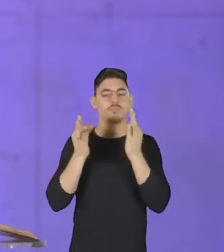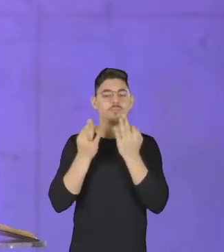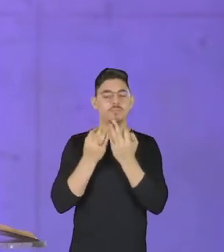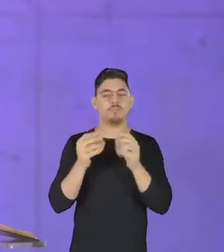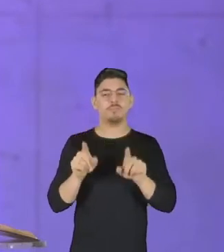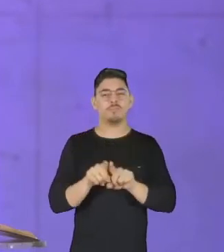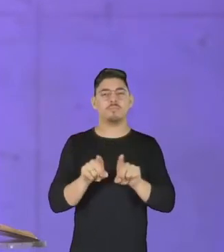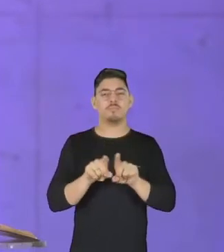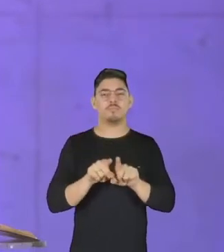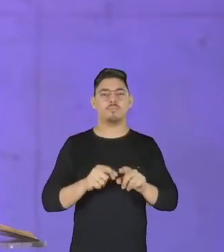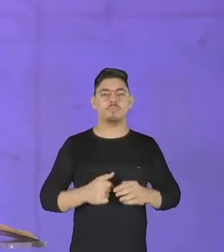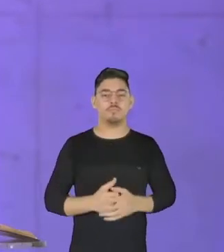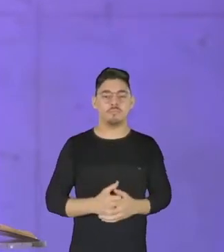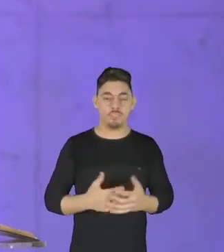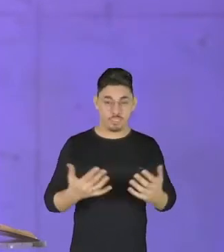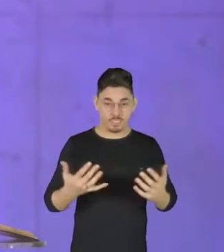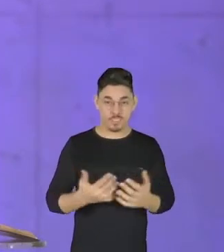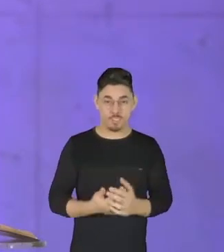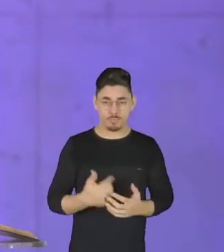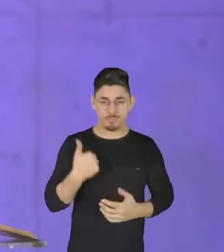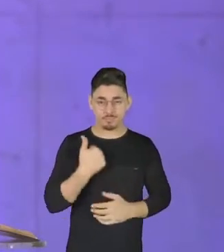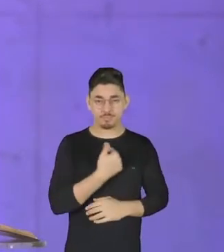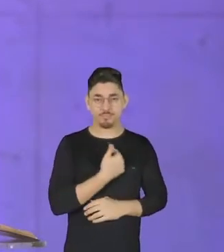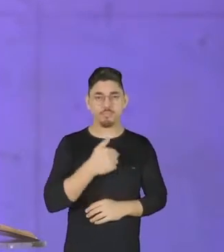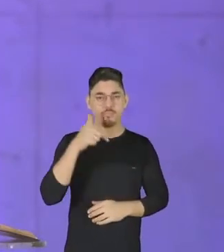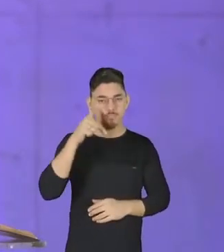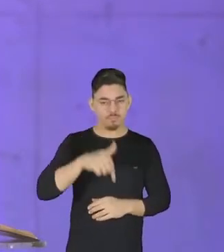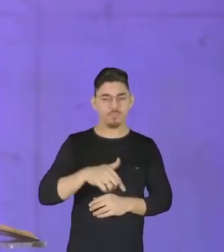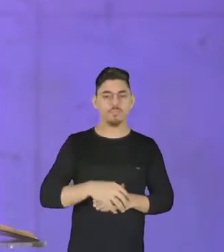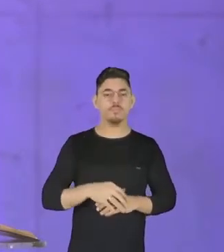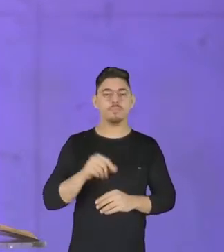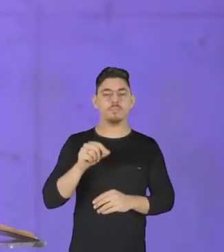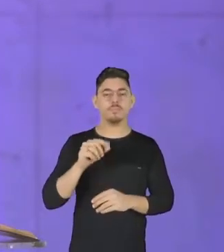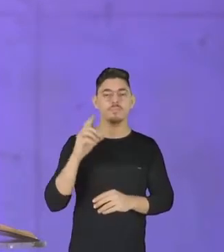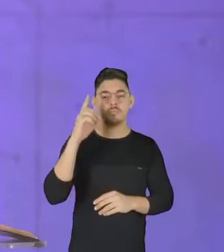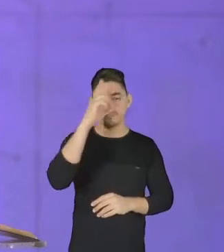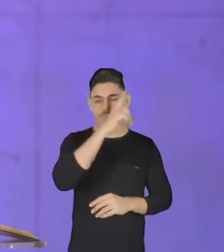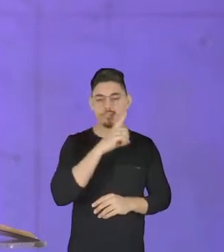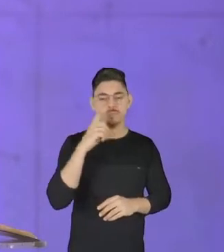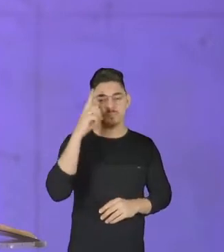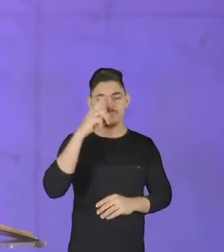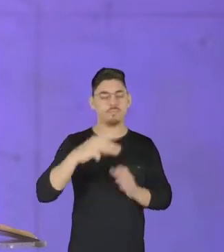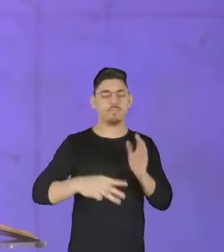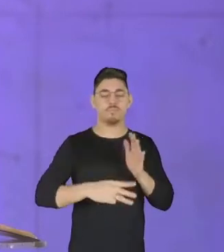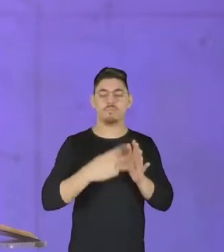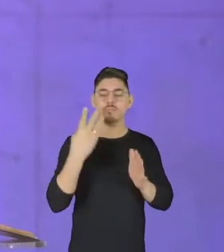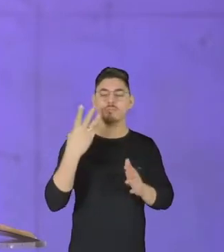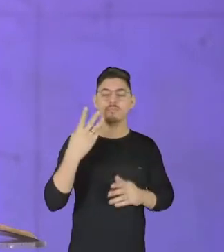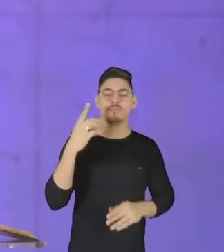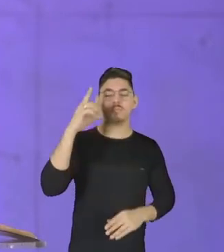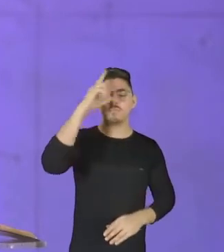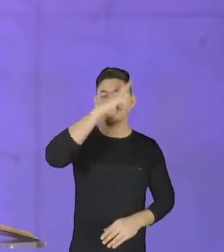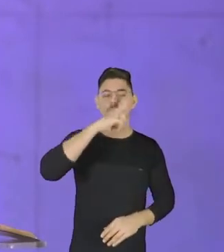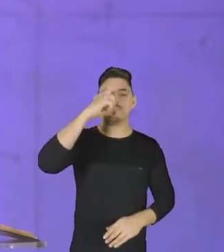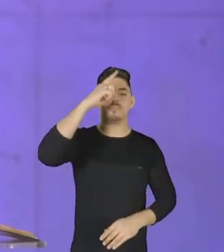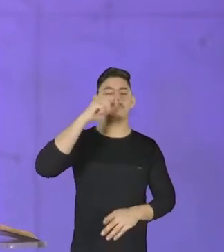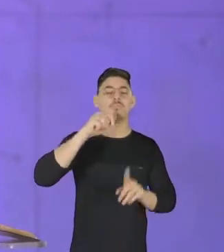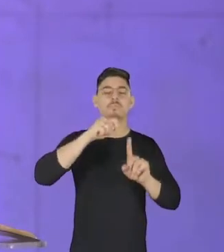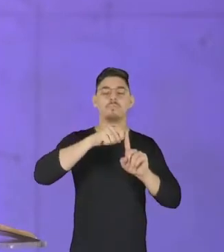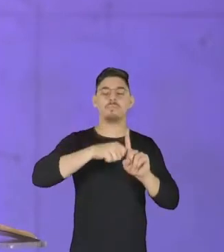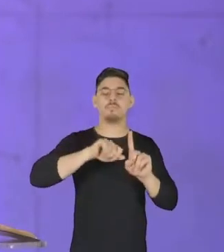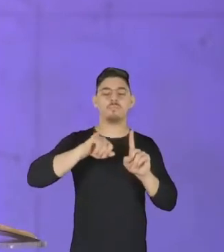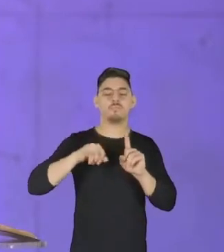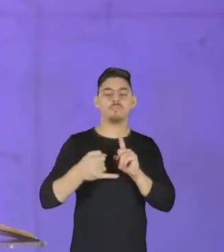também. E nós estamos neste domingo, terceiro domingo de janeiro, iniciando uma